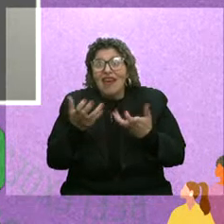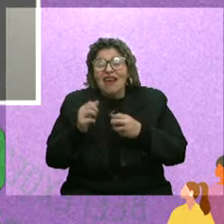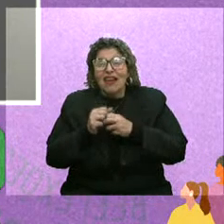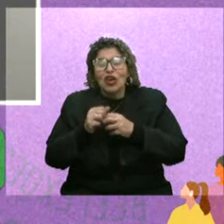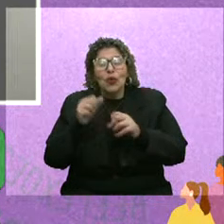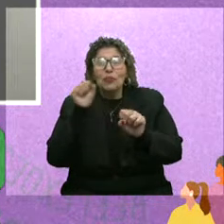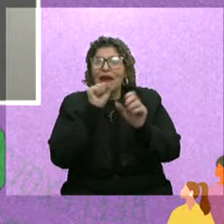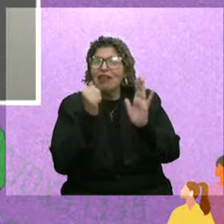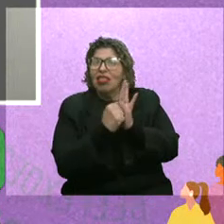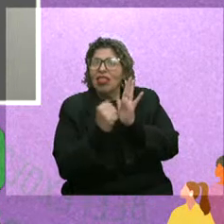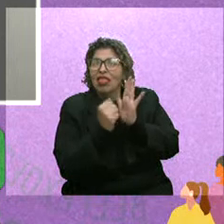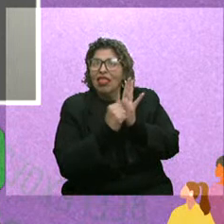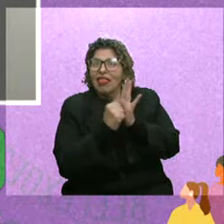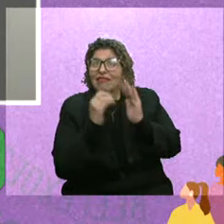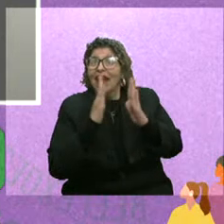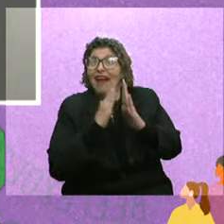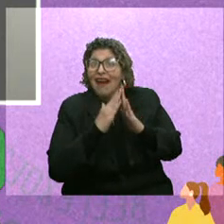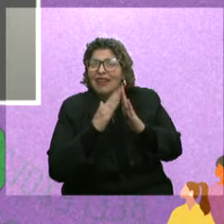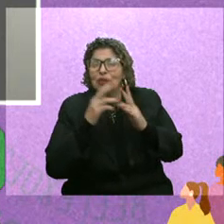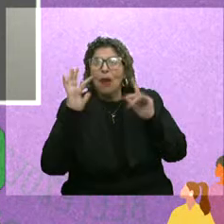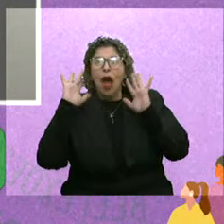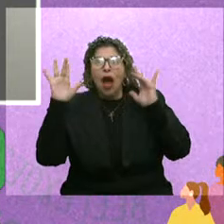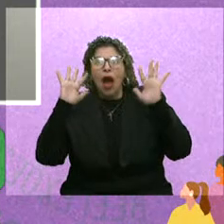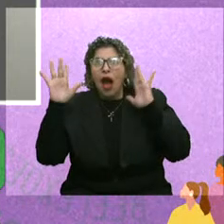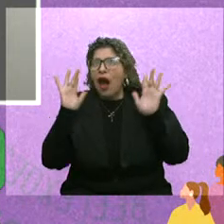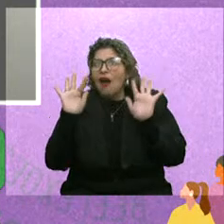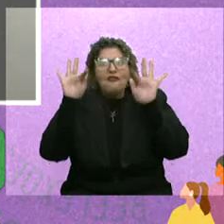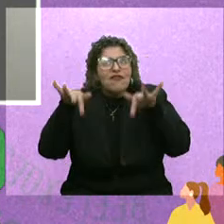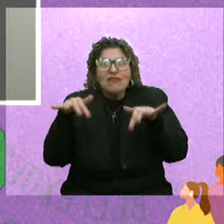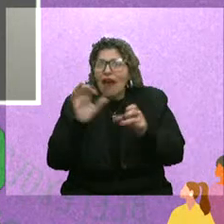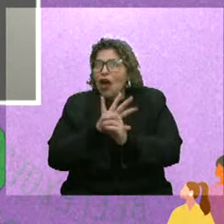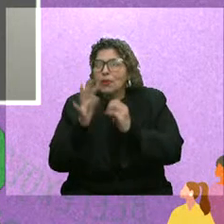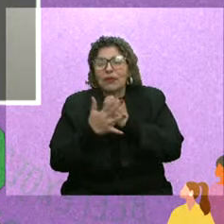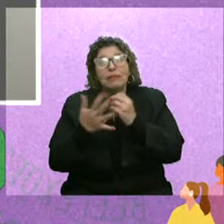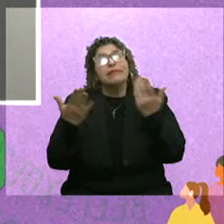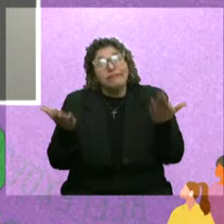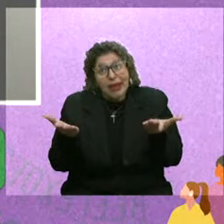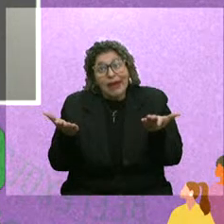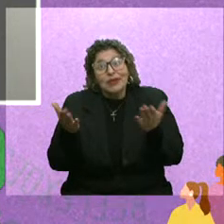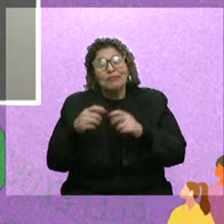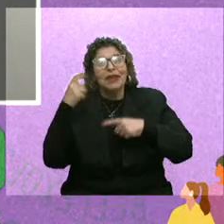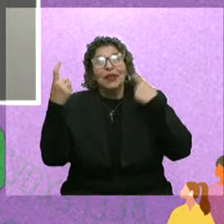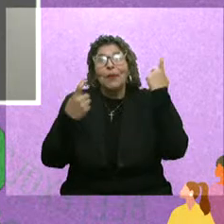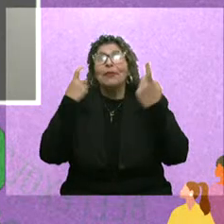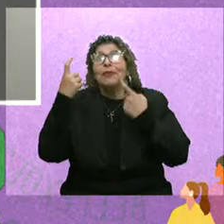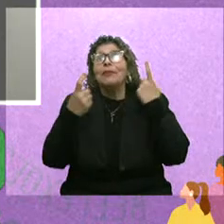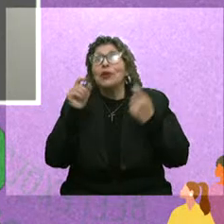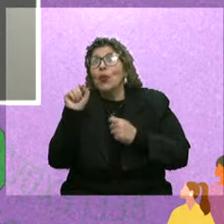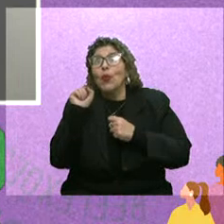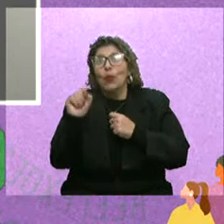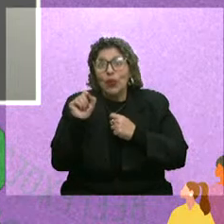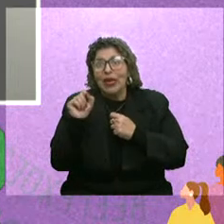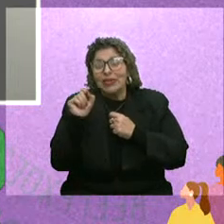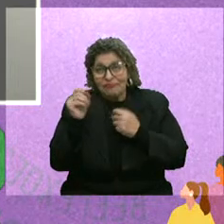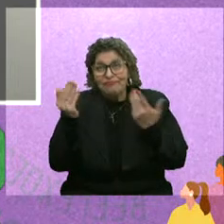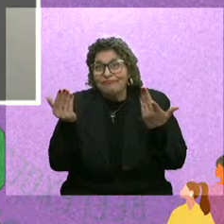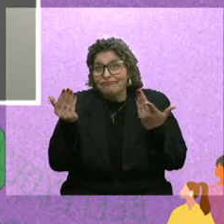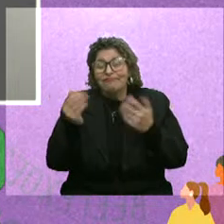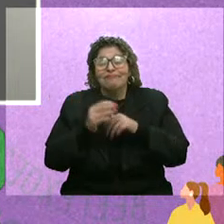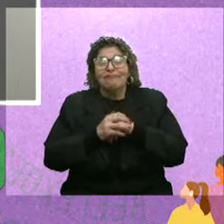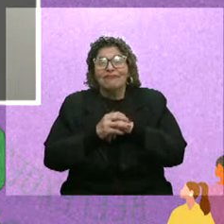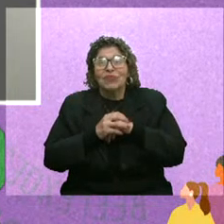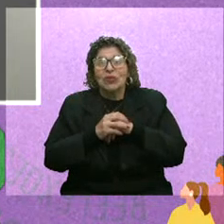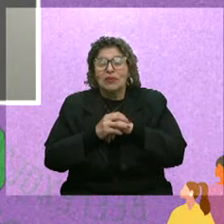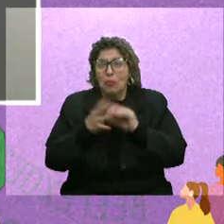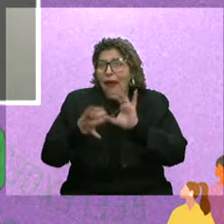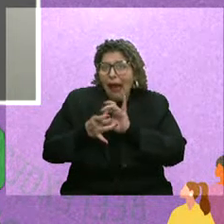na casa das pessoas, as pessoas estão sonhando com o fim da pandemia. Tá, mas tem a preocupação. Nós não podemos, né,